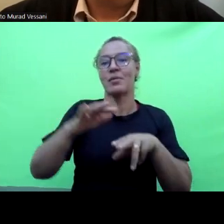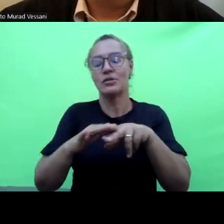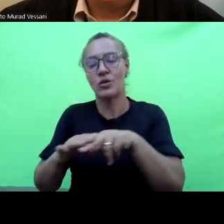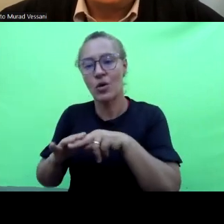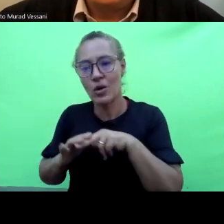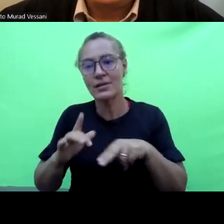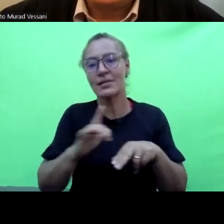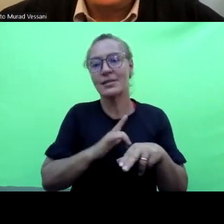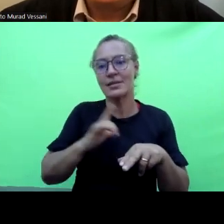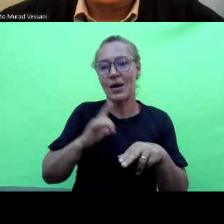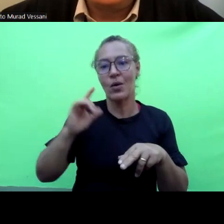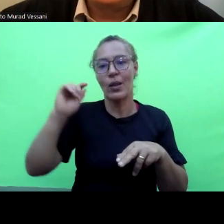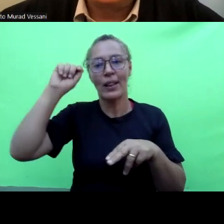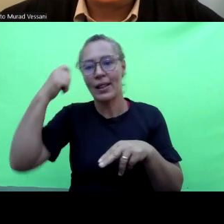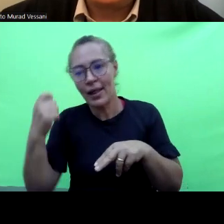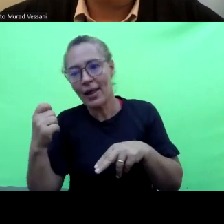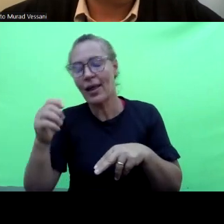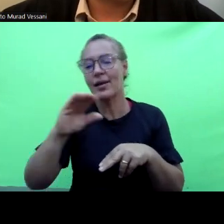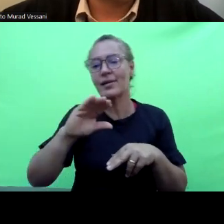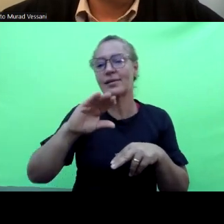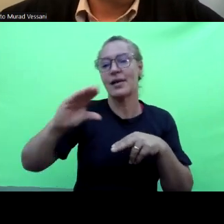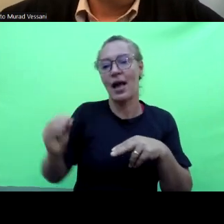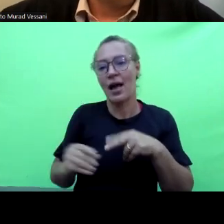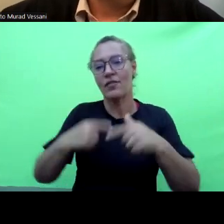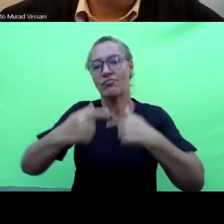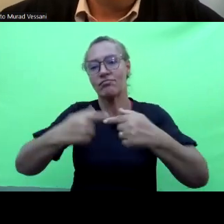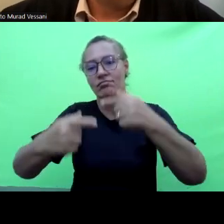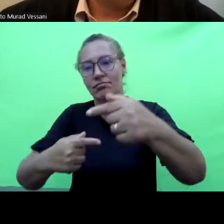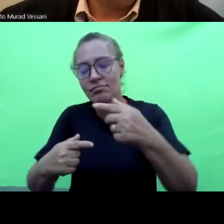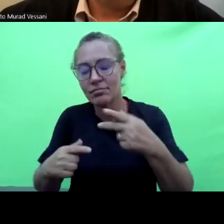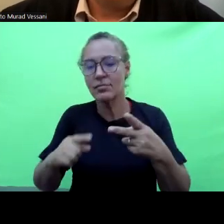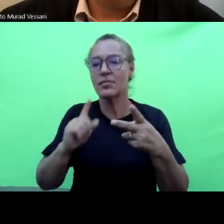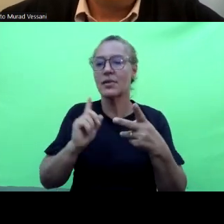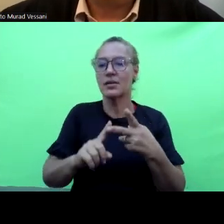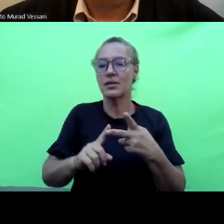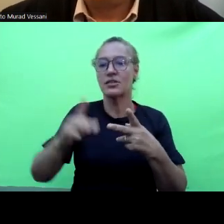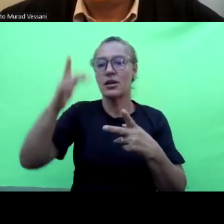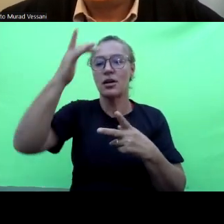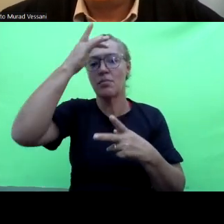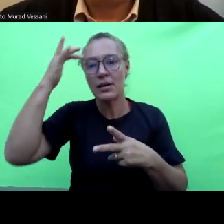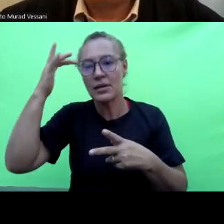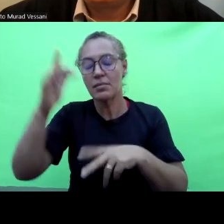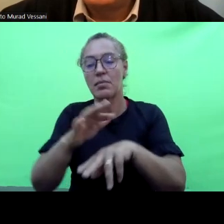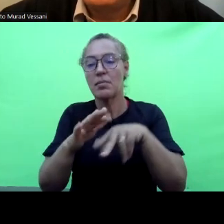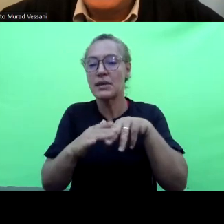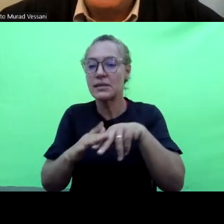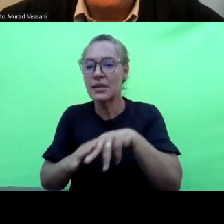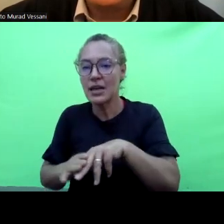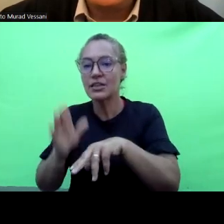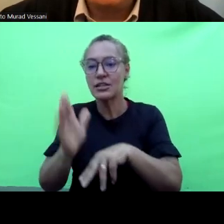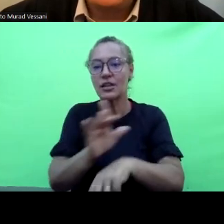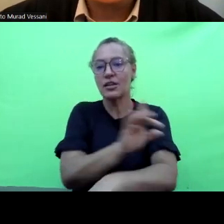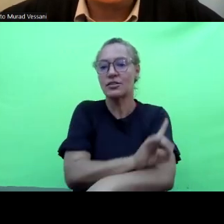afiliar e assim por diante, esses pacientes têm um perfil que